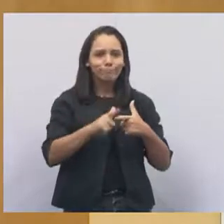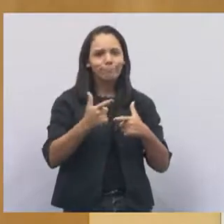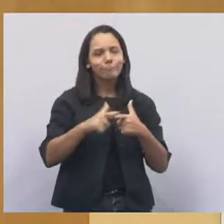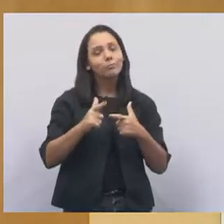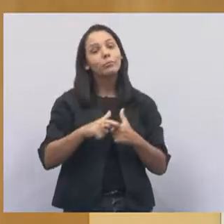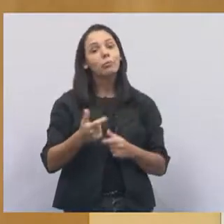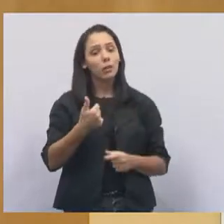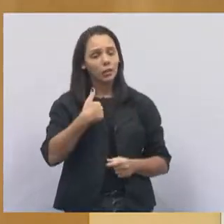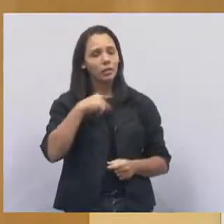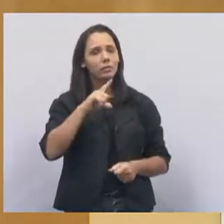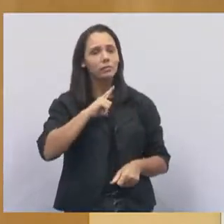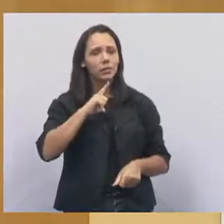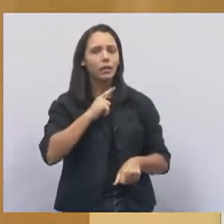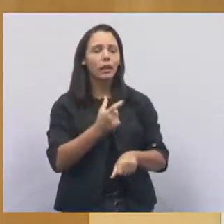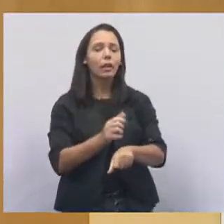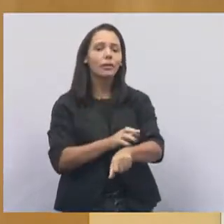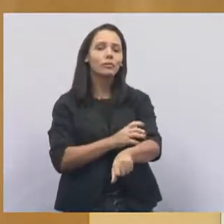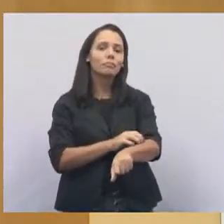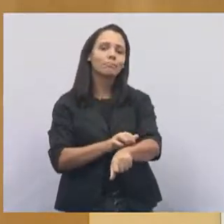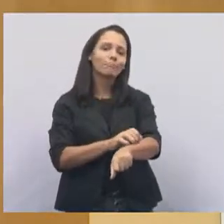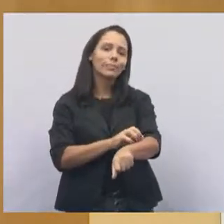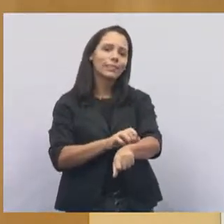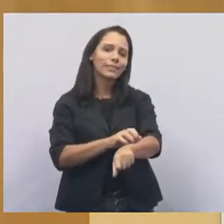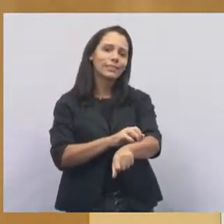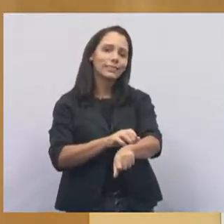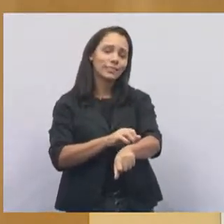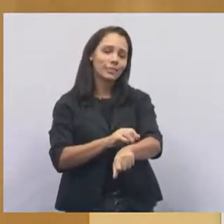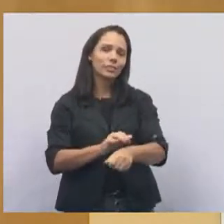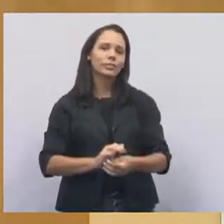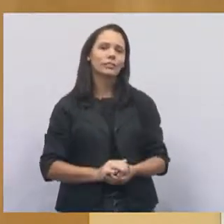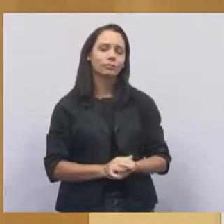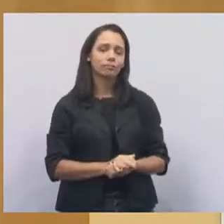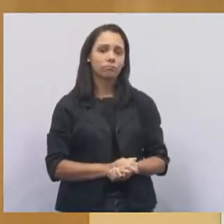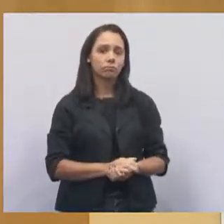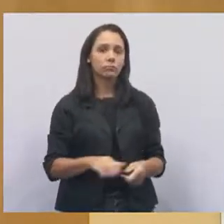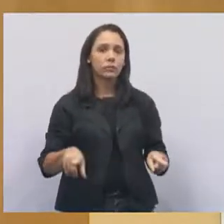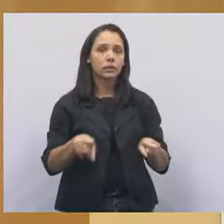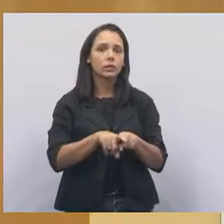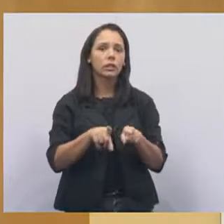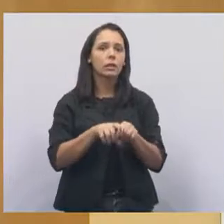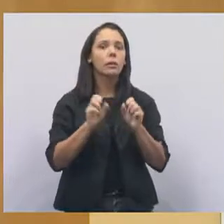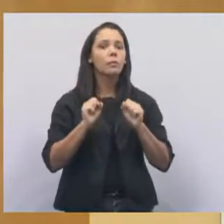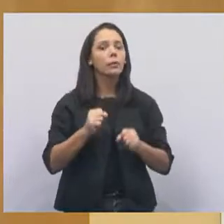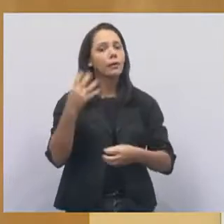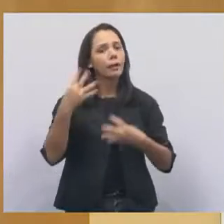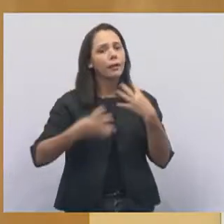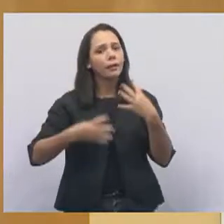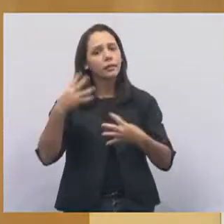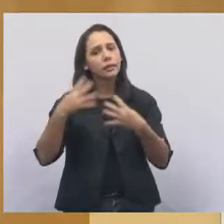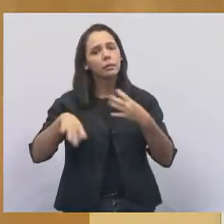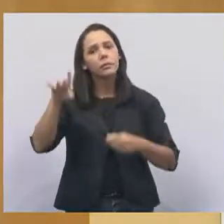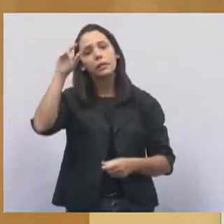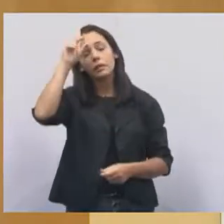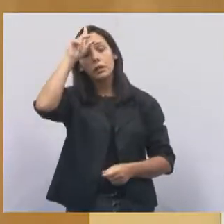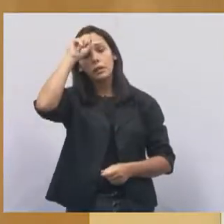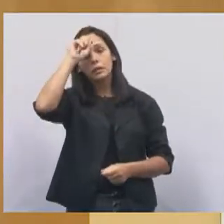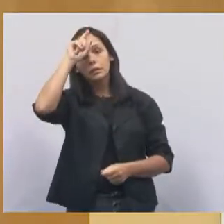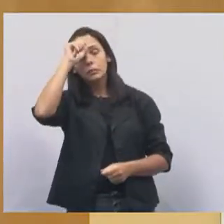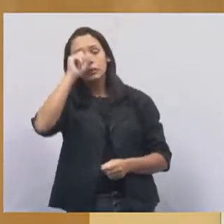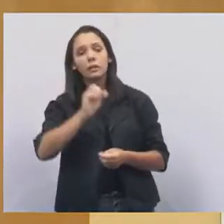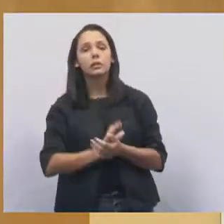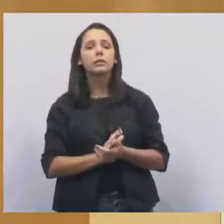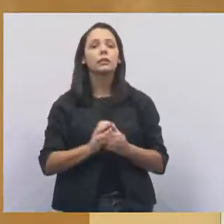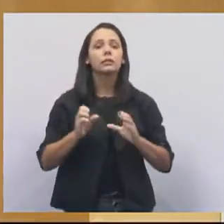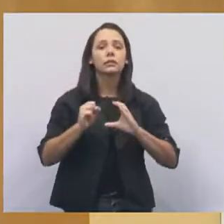aqui também ele pode influenciar também no atendimento né nos hospitais na UPA na Santa Casa e acaba